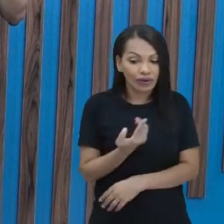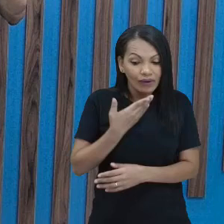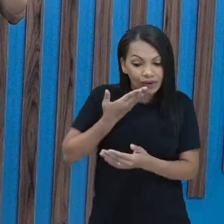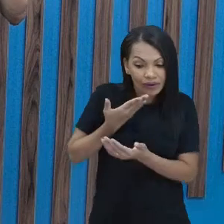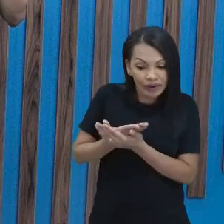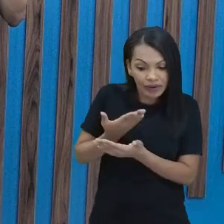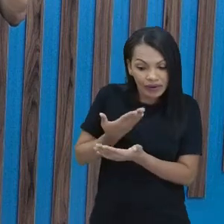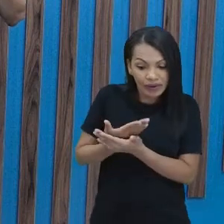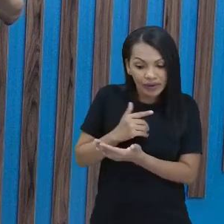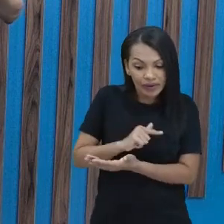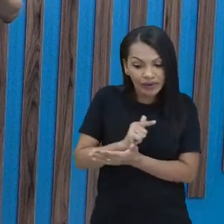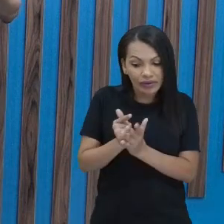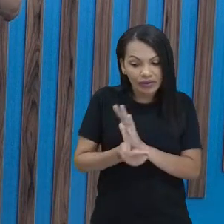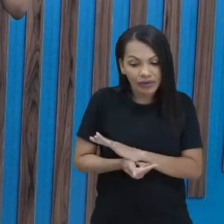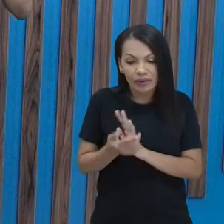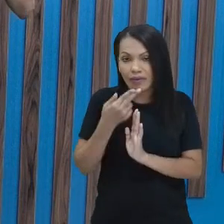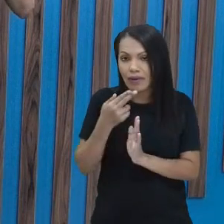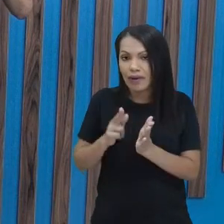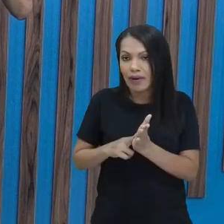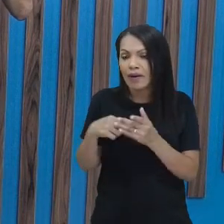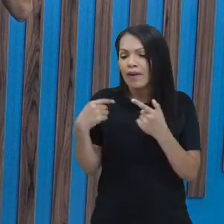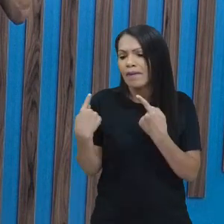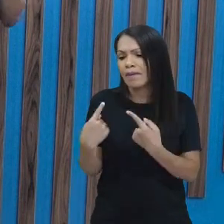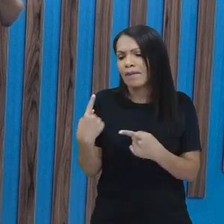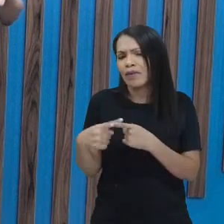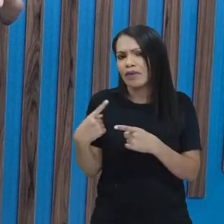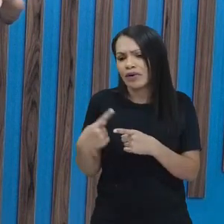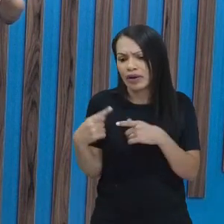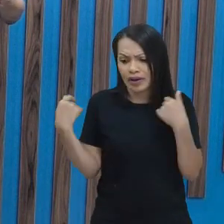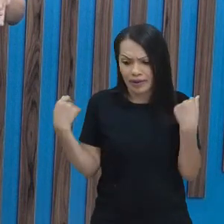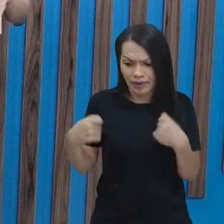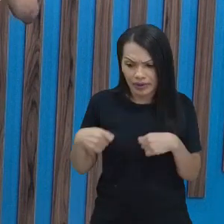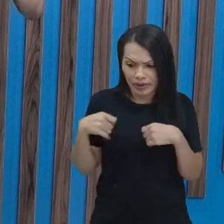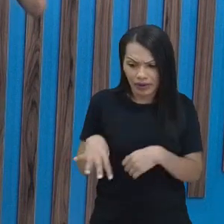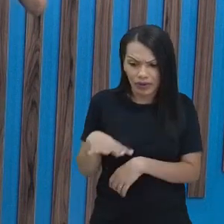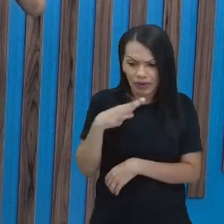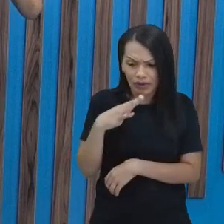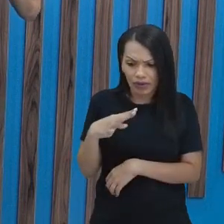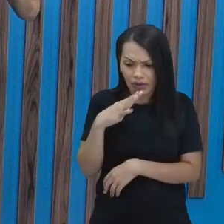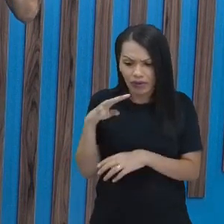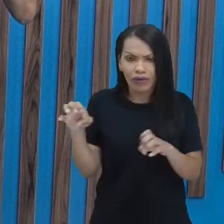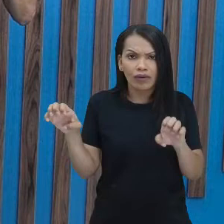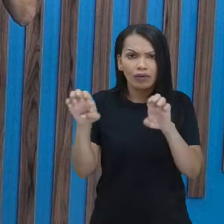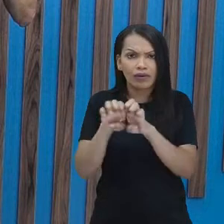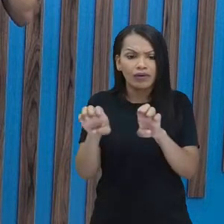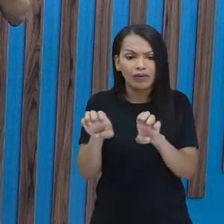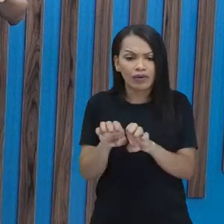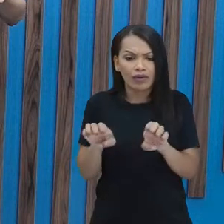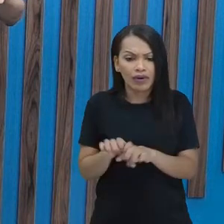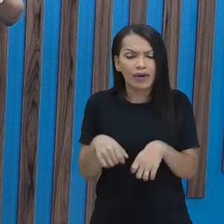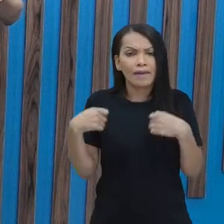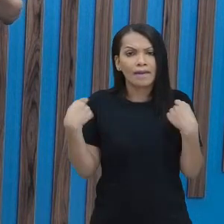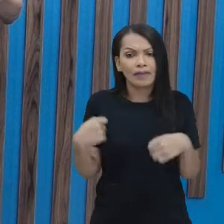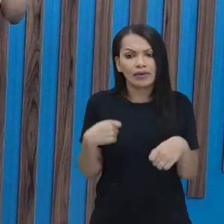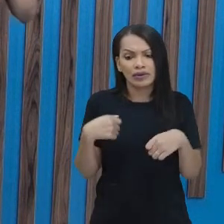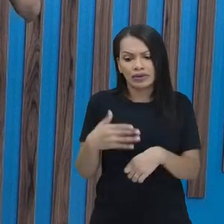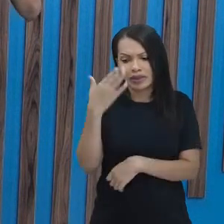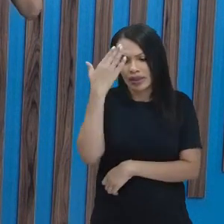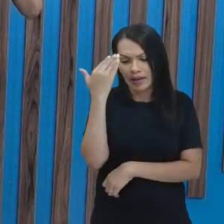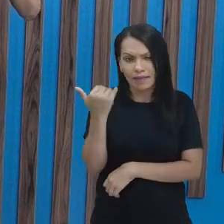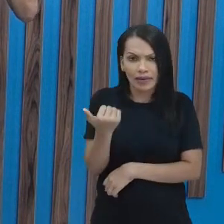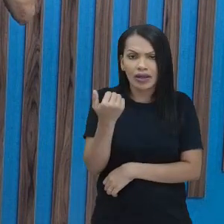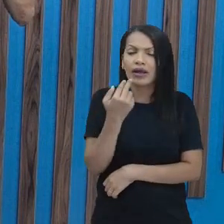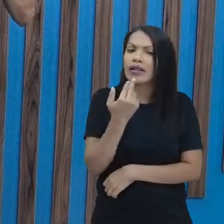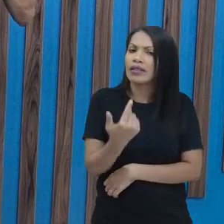sobre o gênero textual carta, porque a gente precisa conhecer a estrutura dele, não é? Precisa saber a linguagem utilizada, não é?